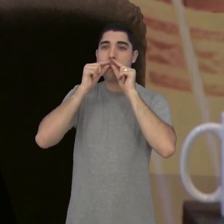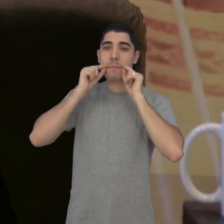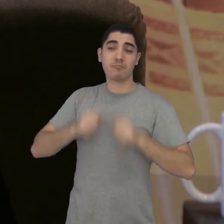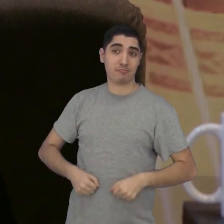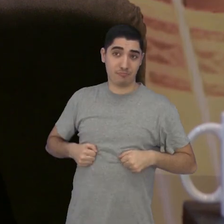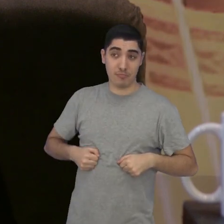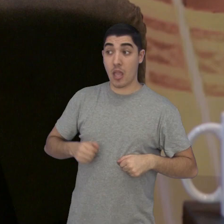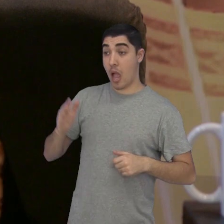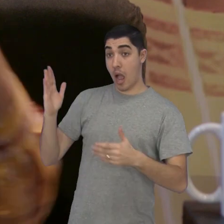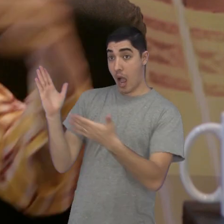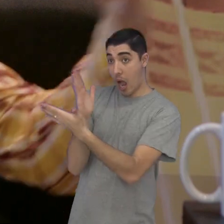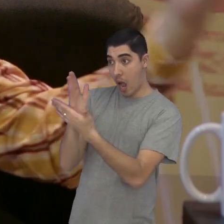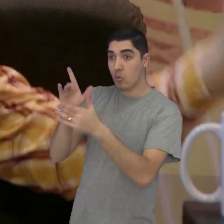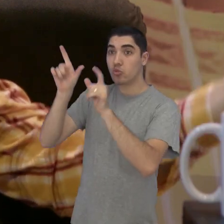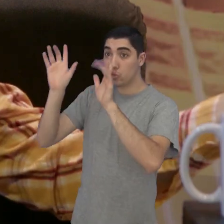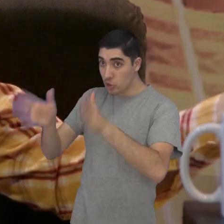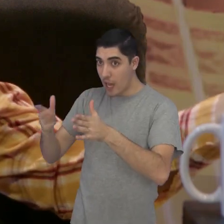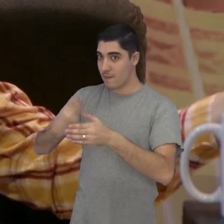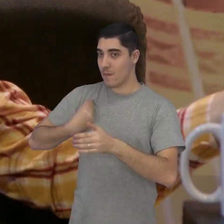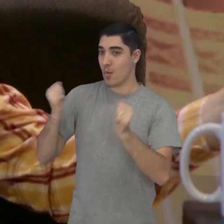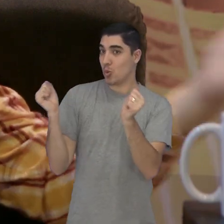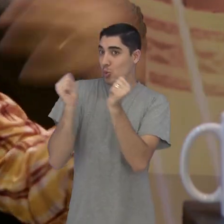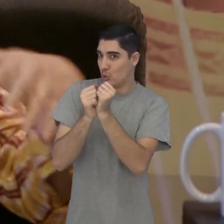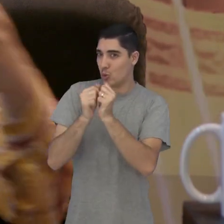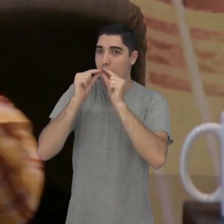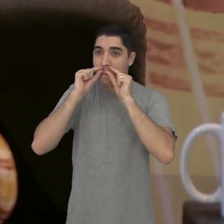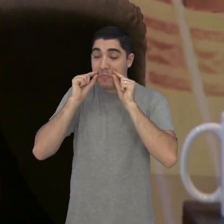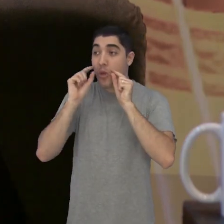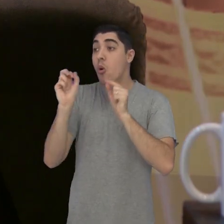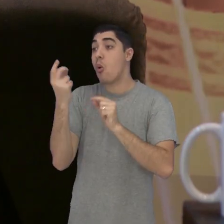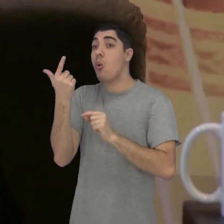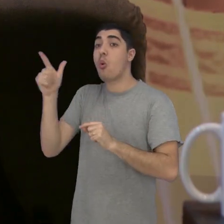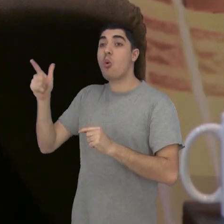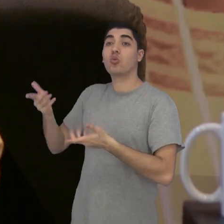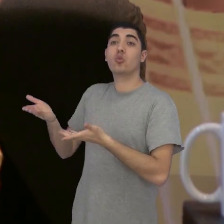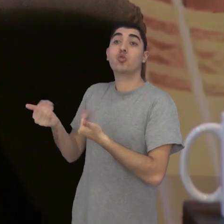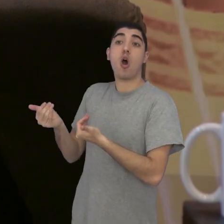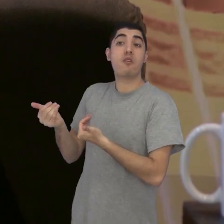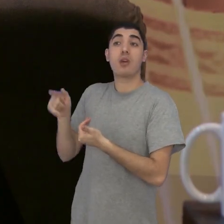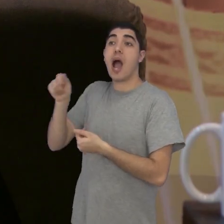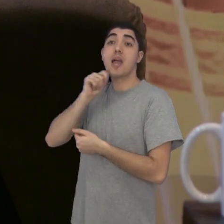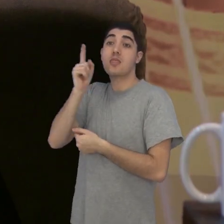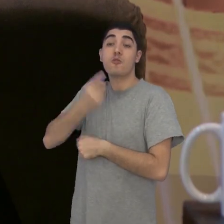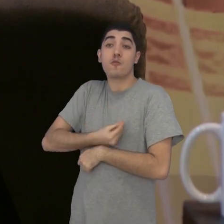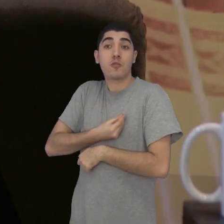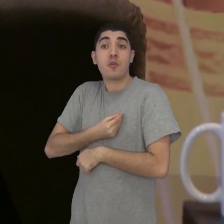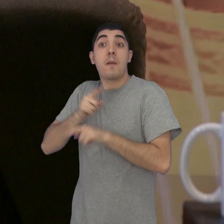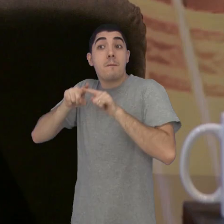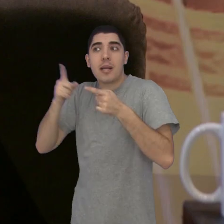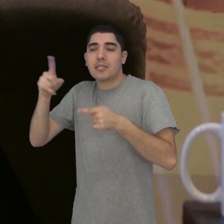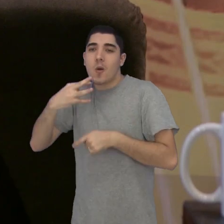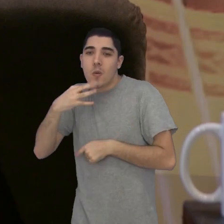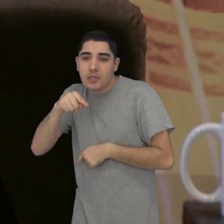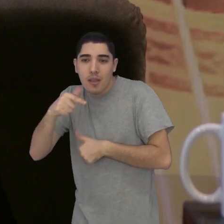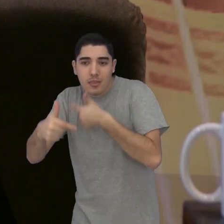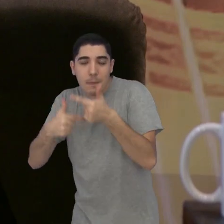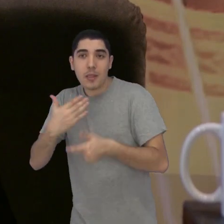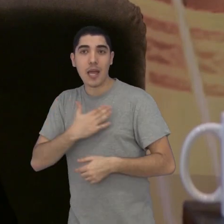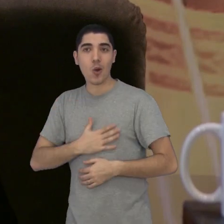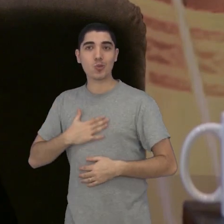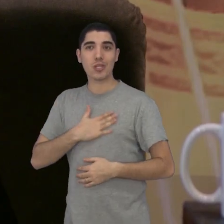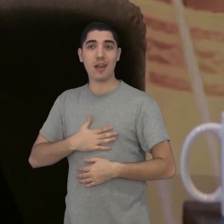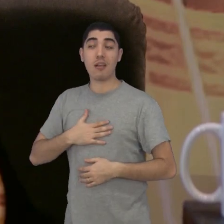ele. Sejam elas que viveram a época ou as que não viveram. É o caso da galera mais nova aí que está conhecendo esse